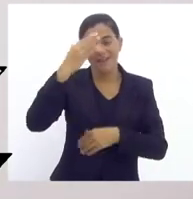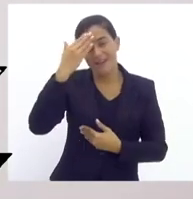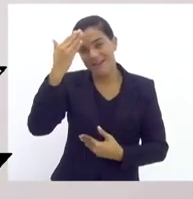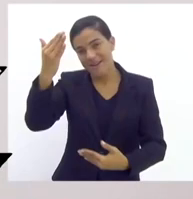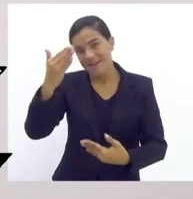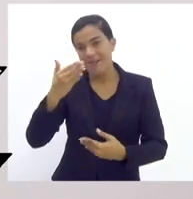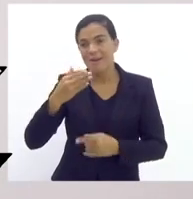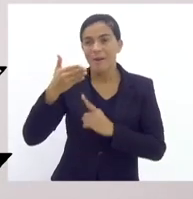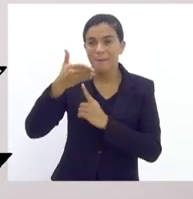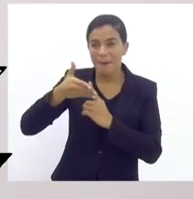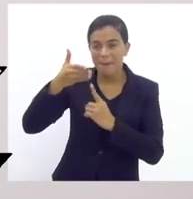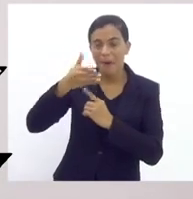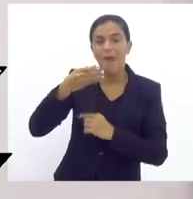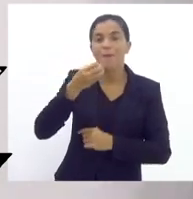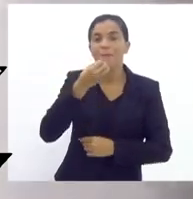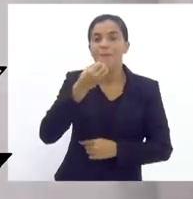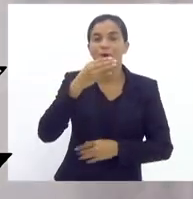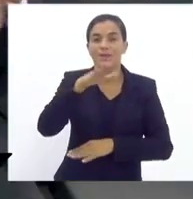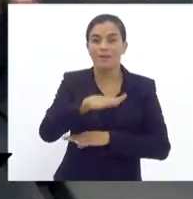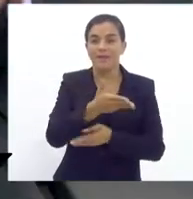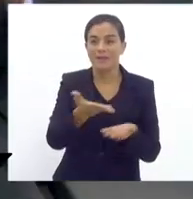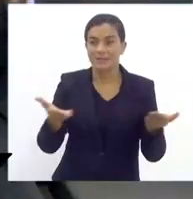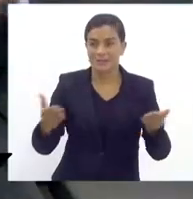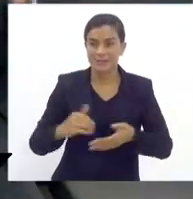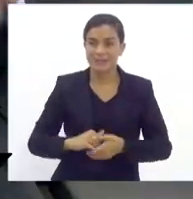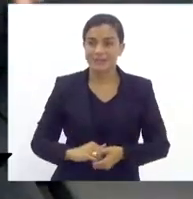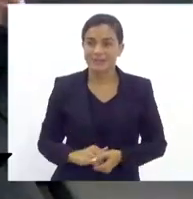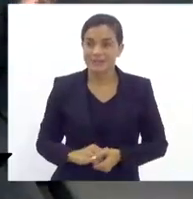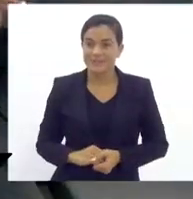Fala uma boa tarde a todos